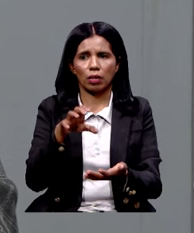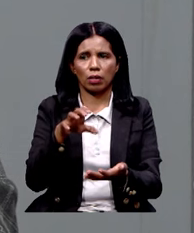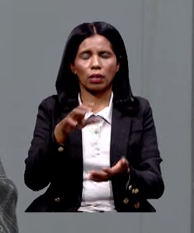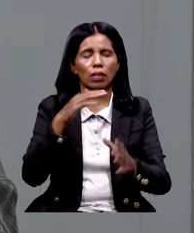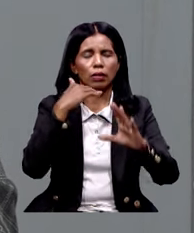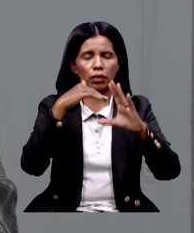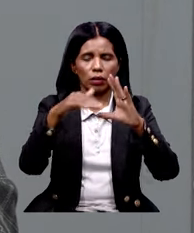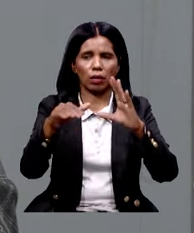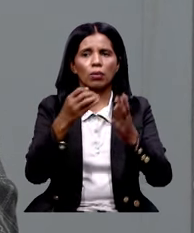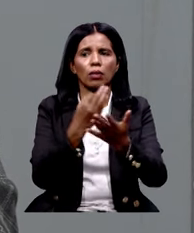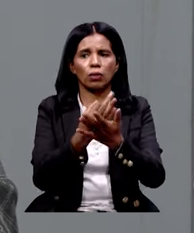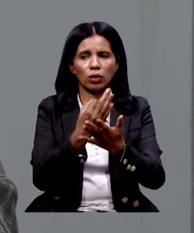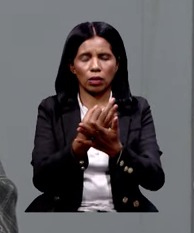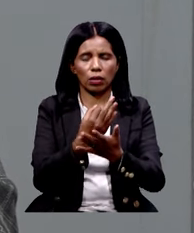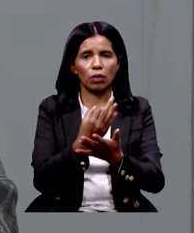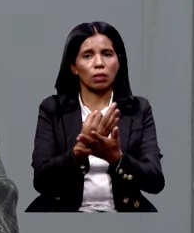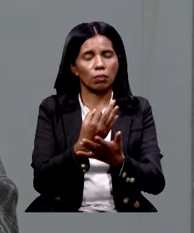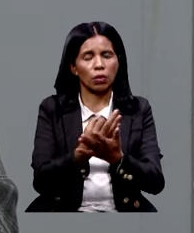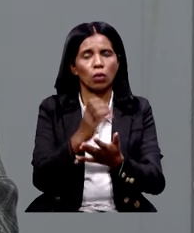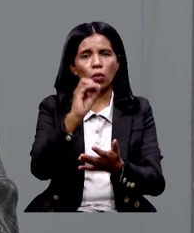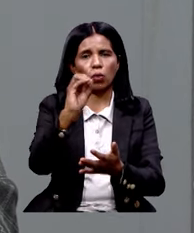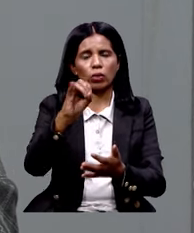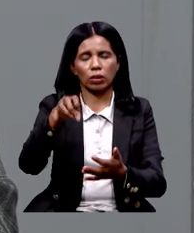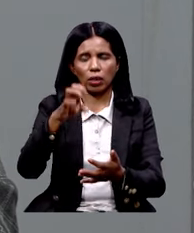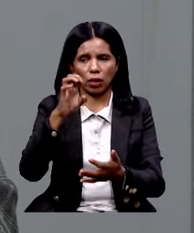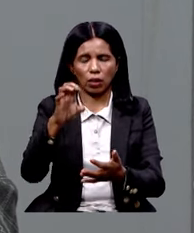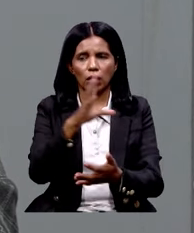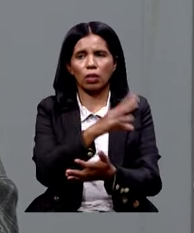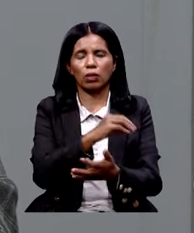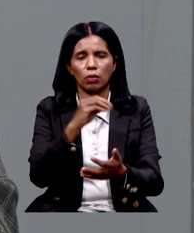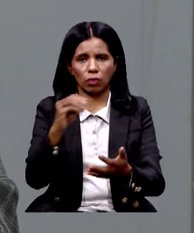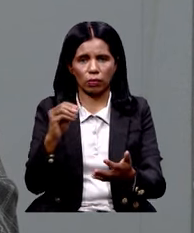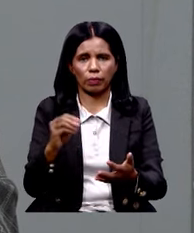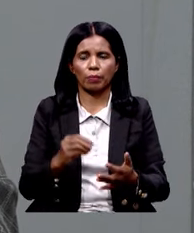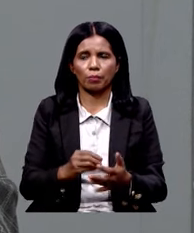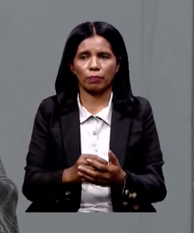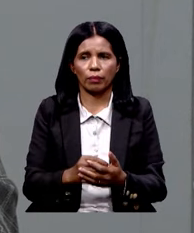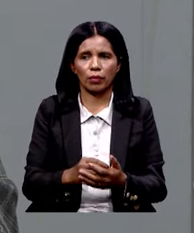transfere para Orçamento Geral do Estado no